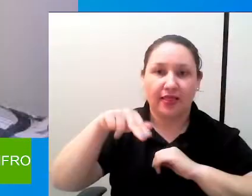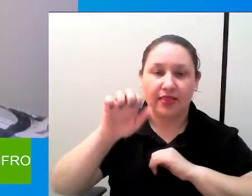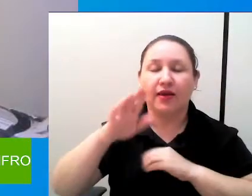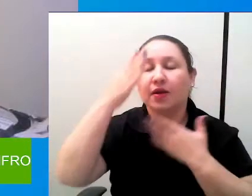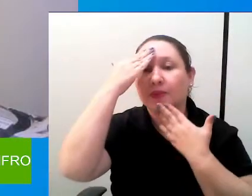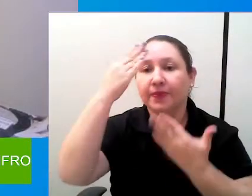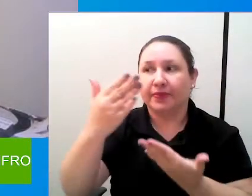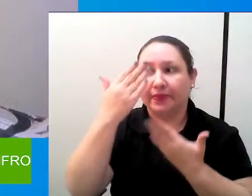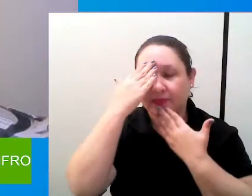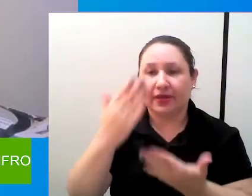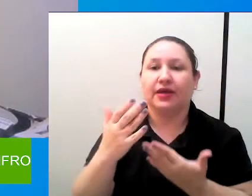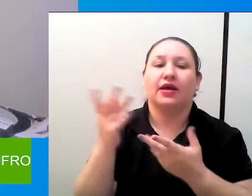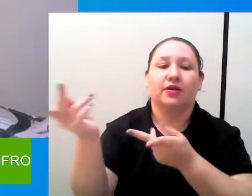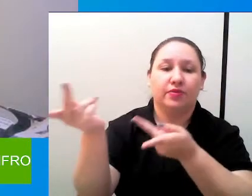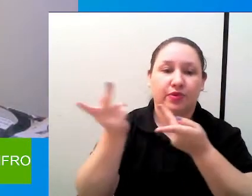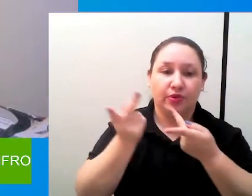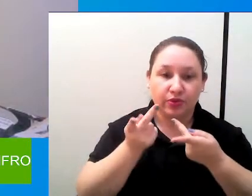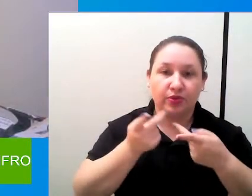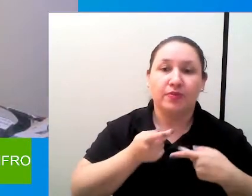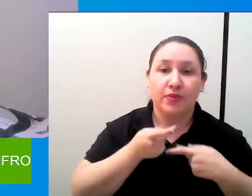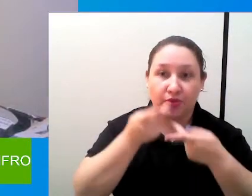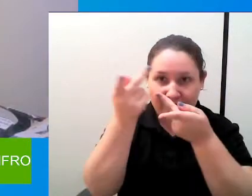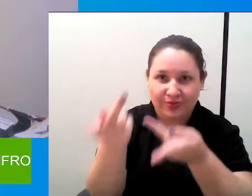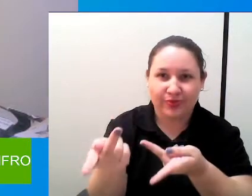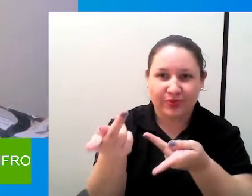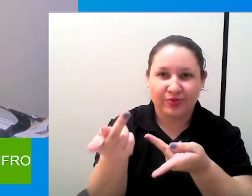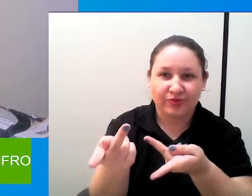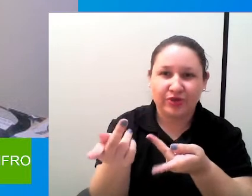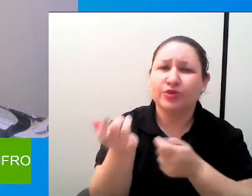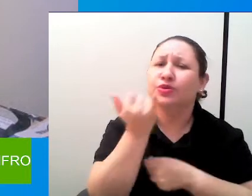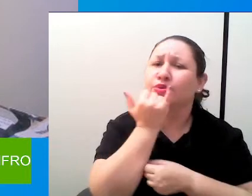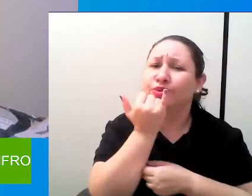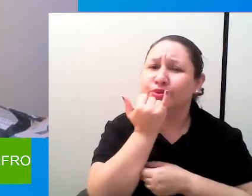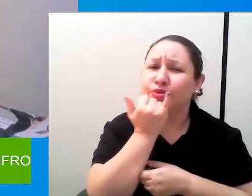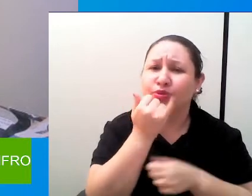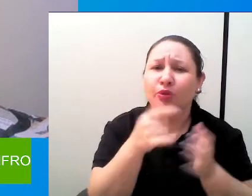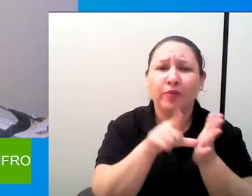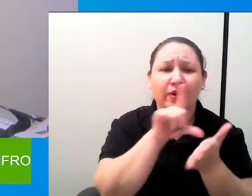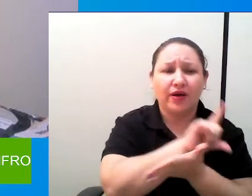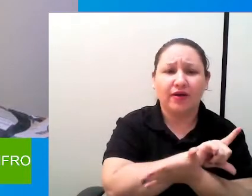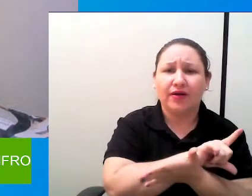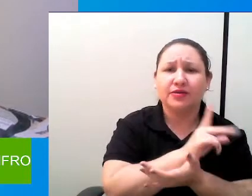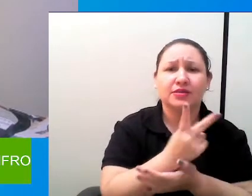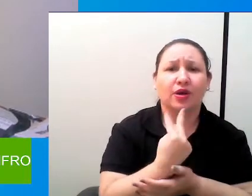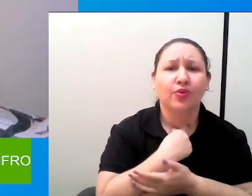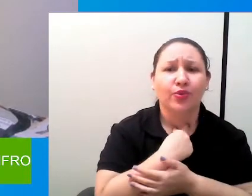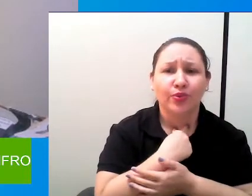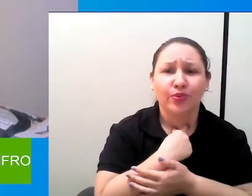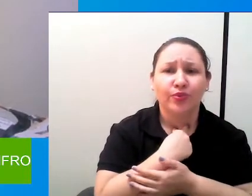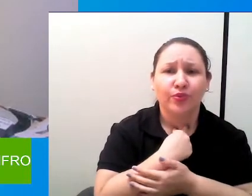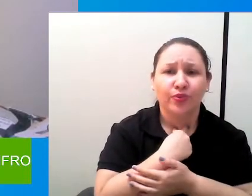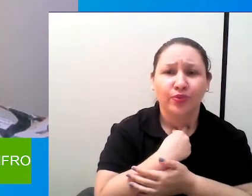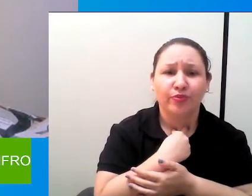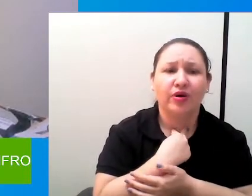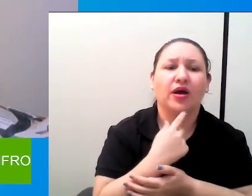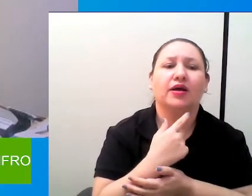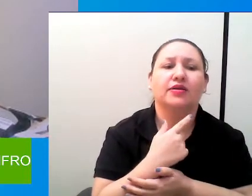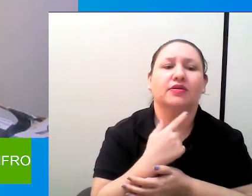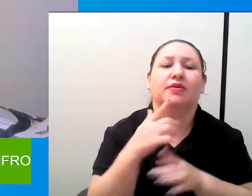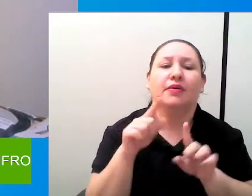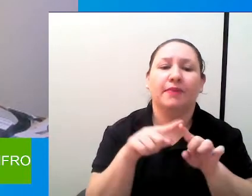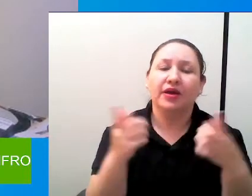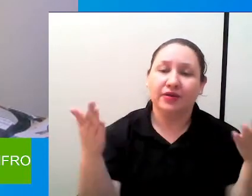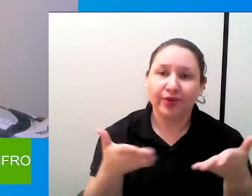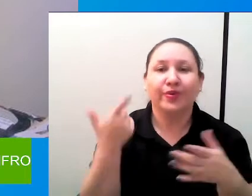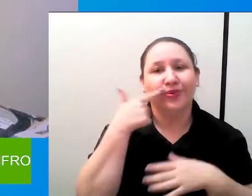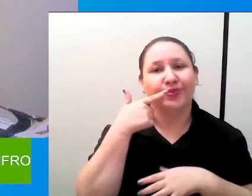por não ter comparecido no horário da minha palestra, eu tive que participar de uma reunião que foi marcada em cima da hora.